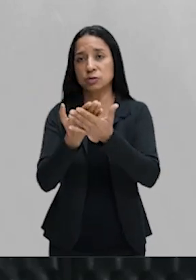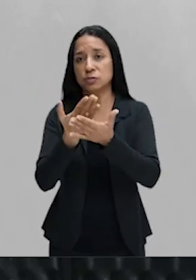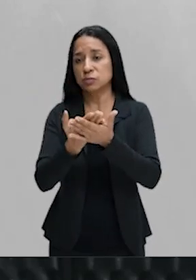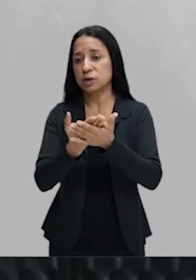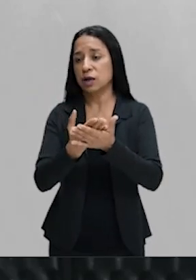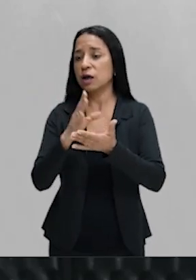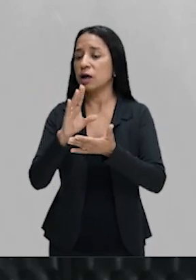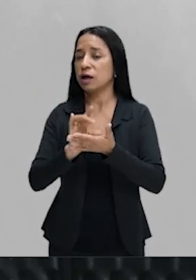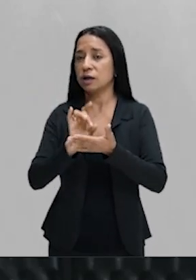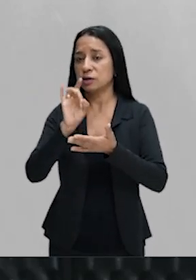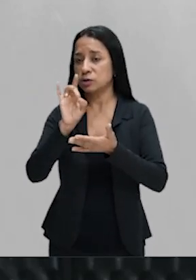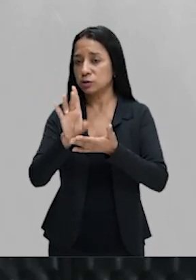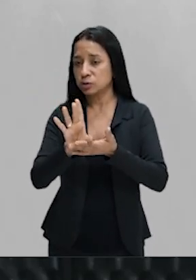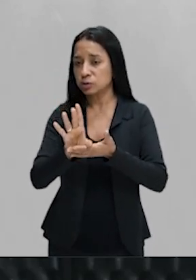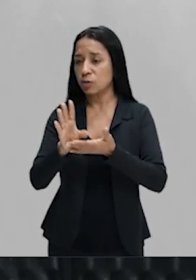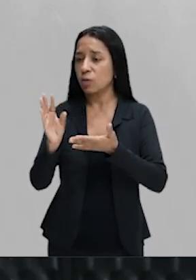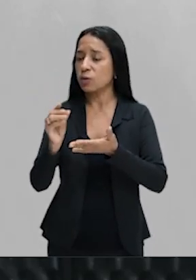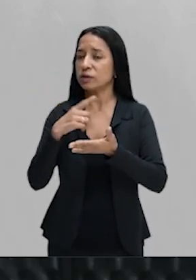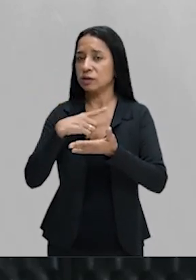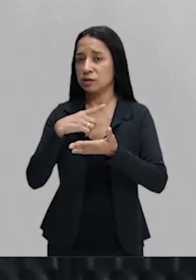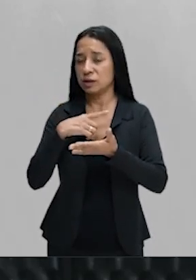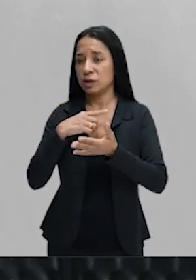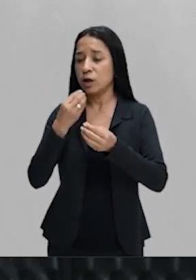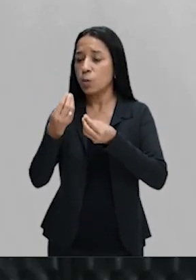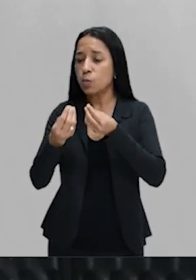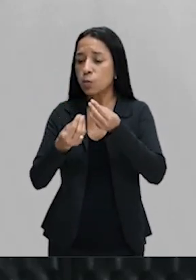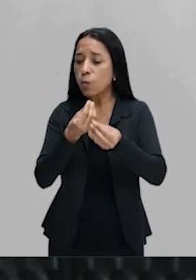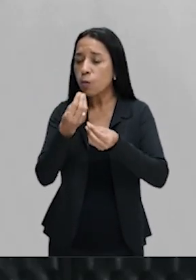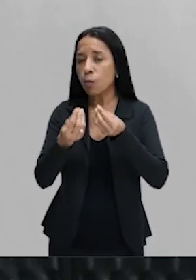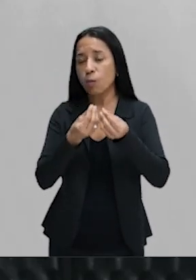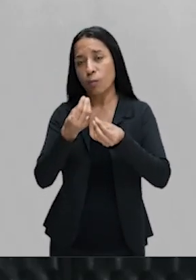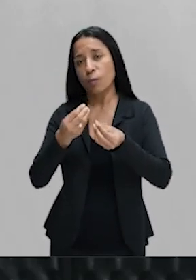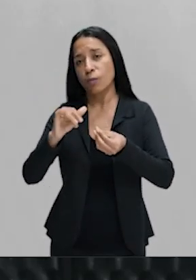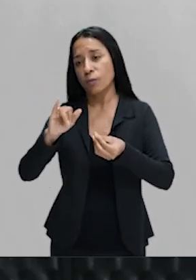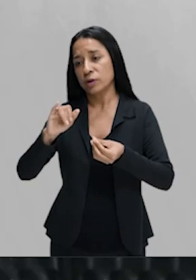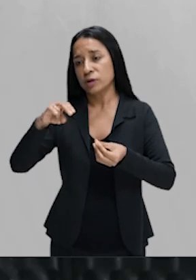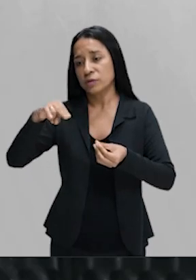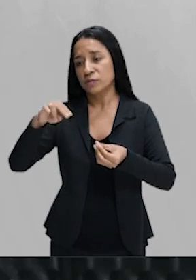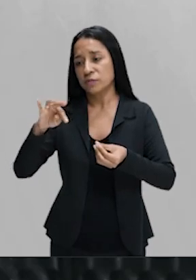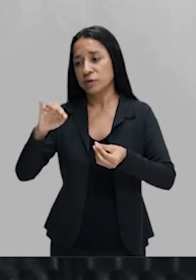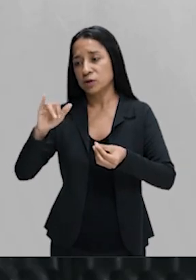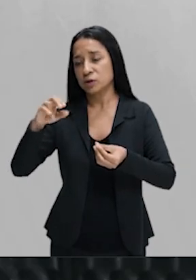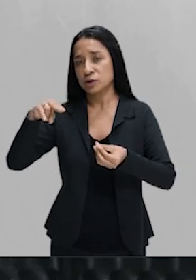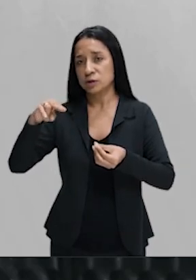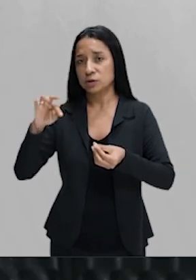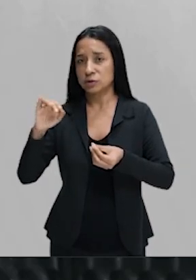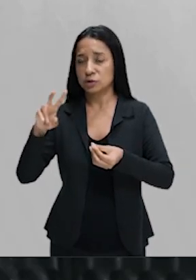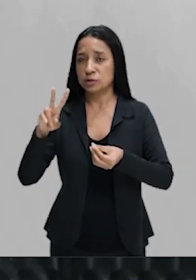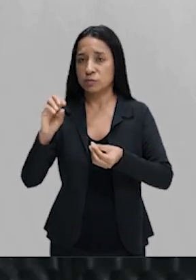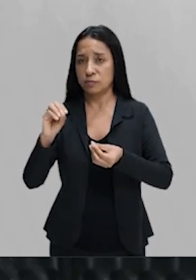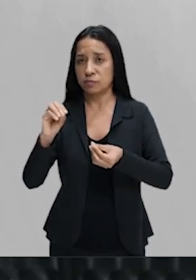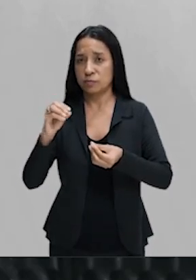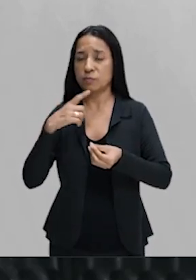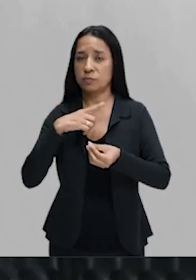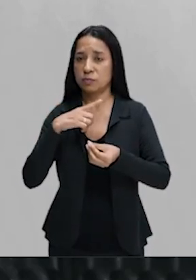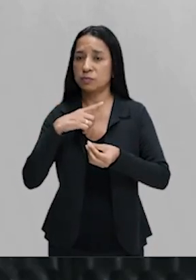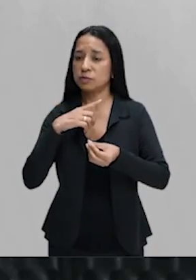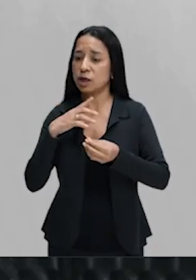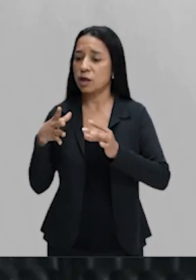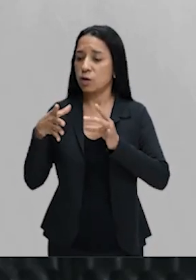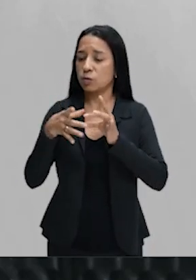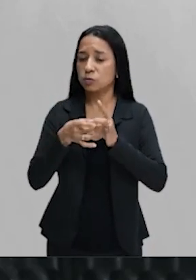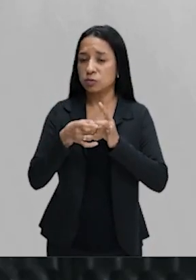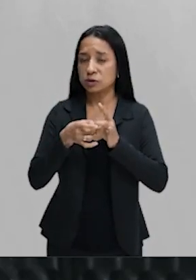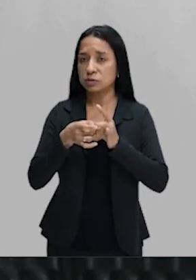só pegar a forma no infinitivo, no caso saber, ver a sua conjugação também, porque existem conjugações que ficam